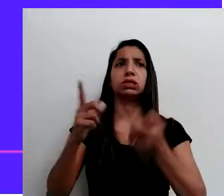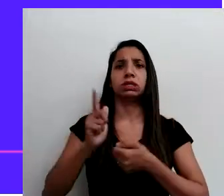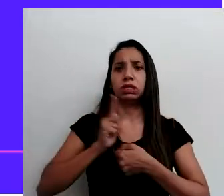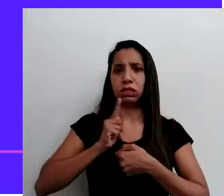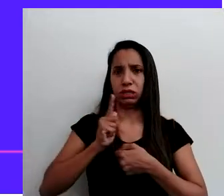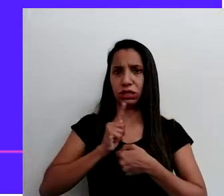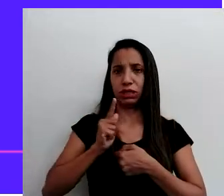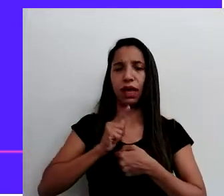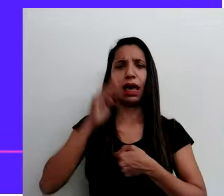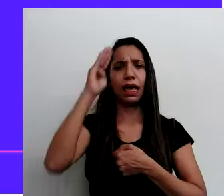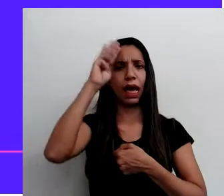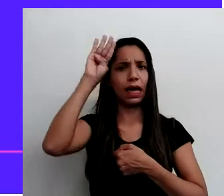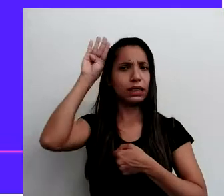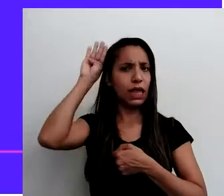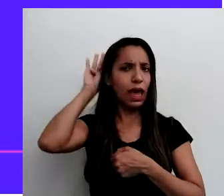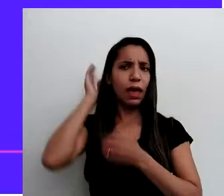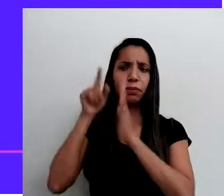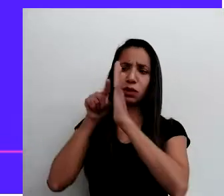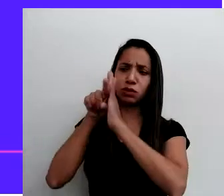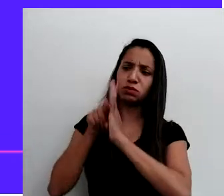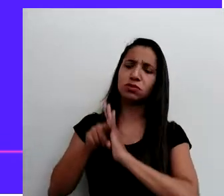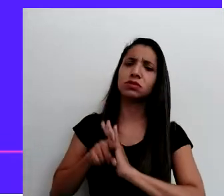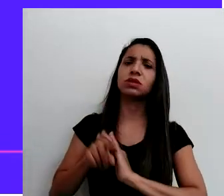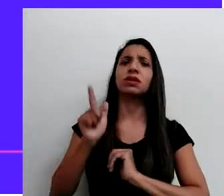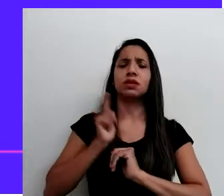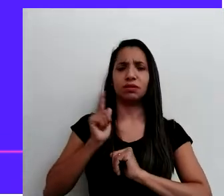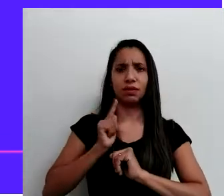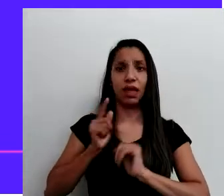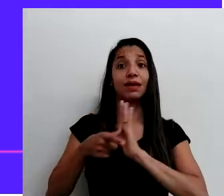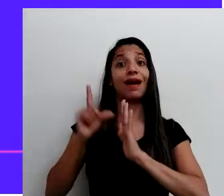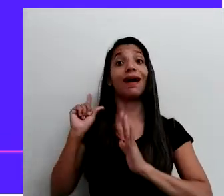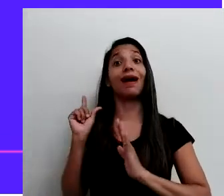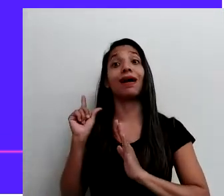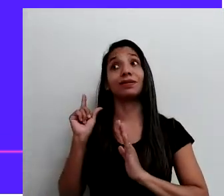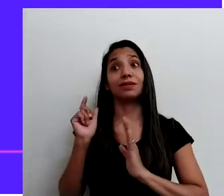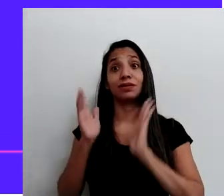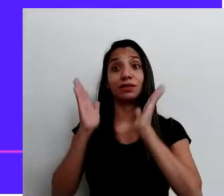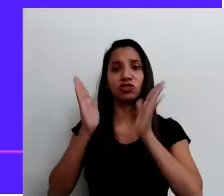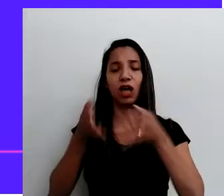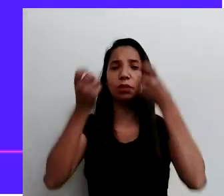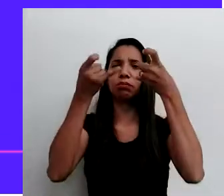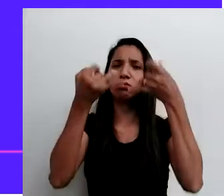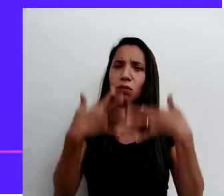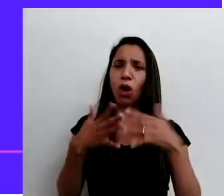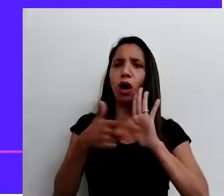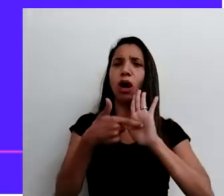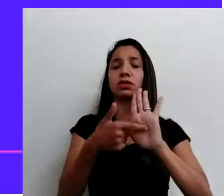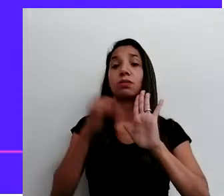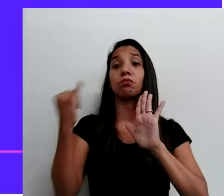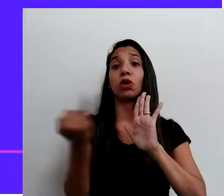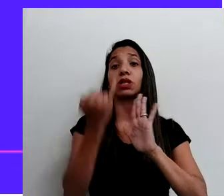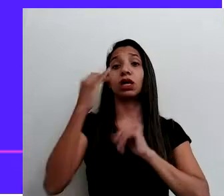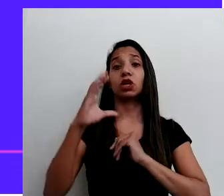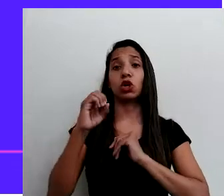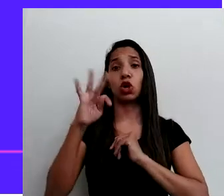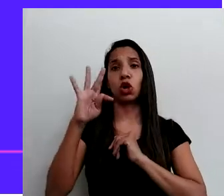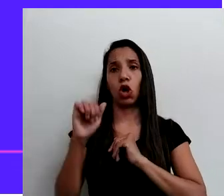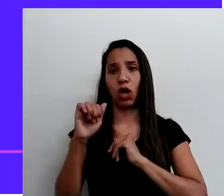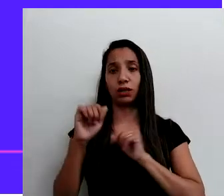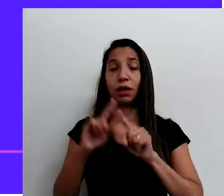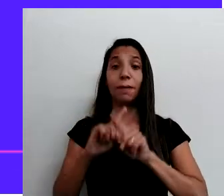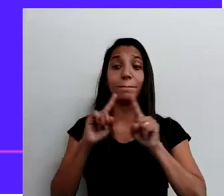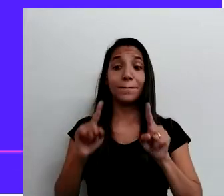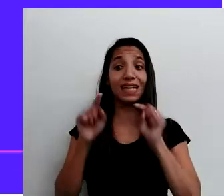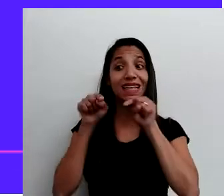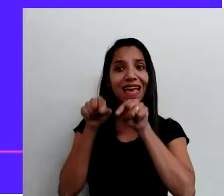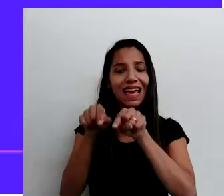reputados anteriores ao nosso, mostrando a importância das cotas, mas, por exemplo, esse foi ressurgiu mais uma vez